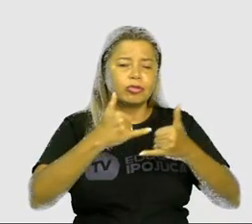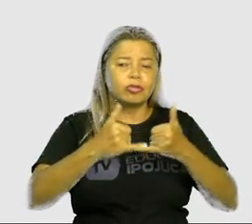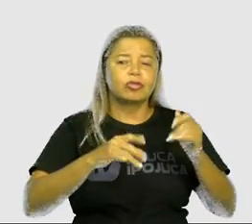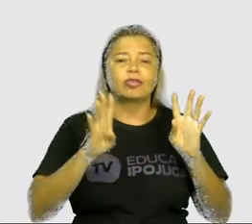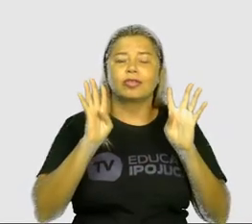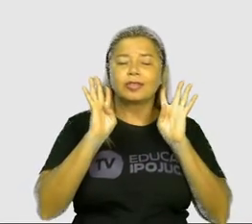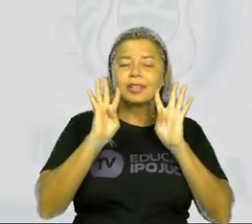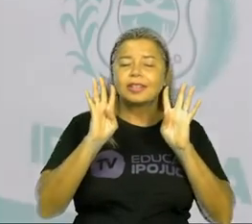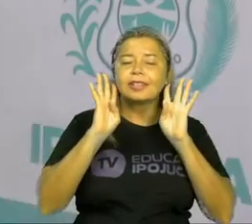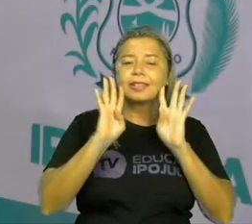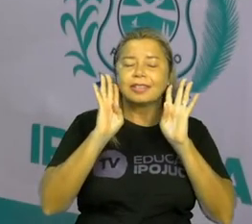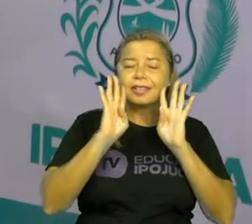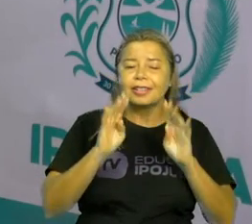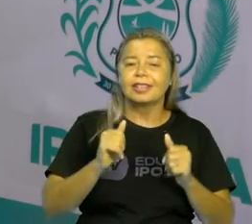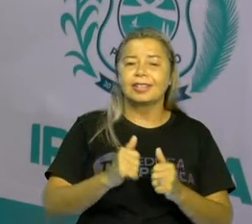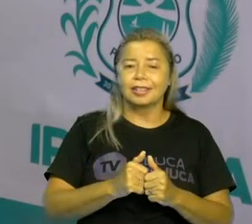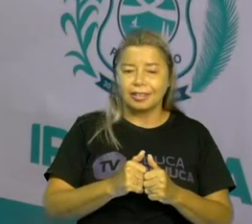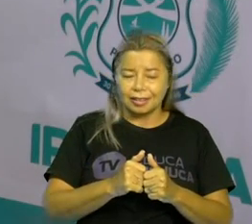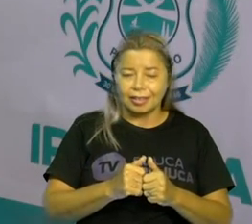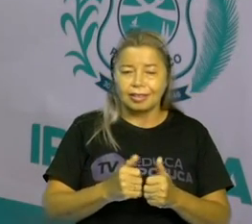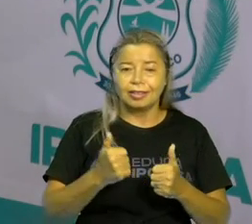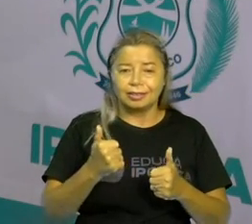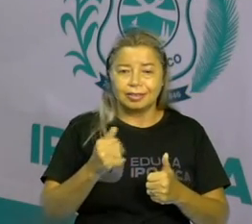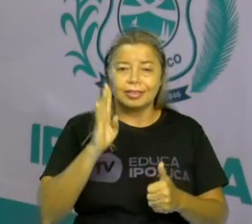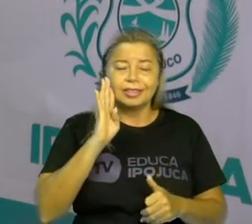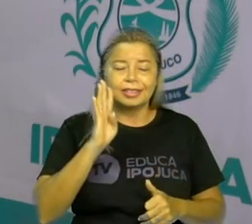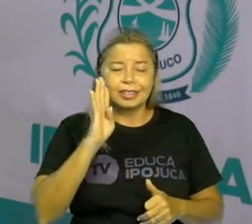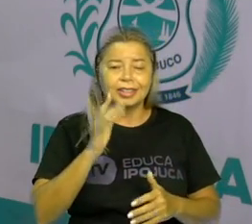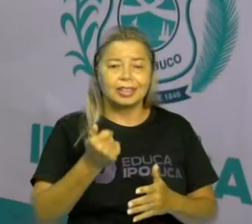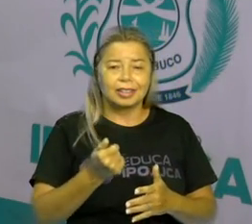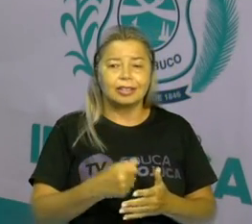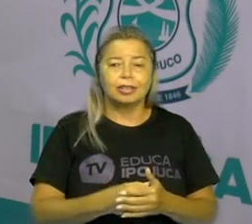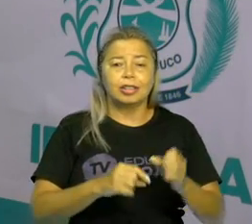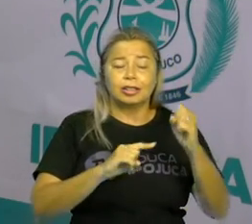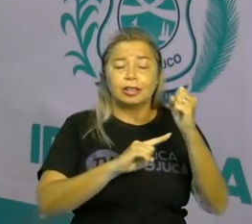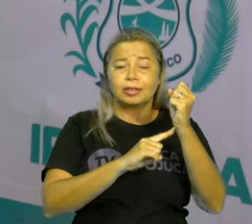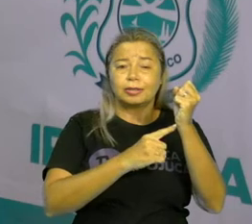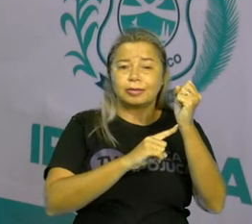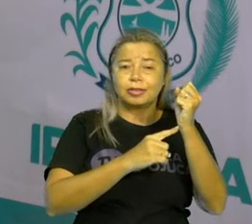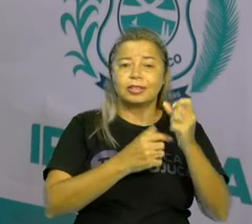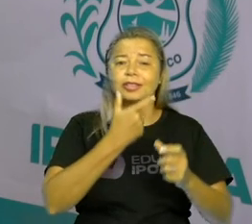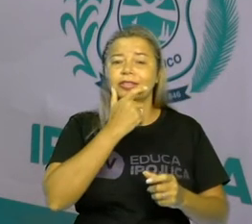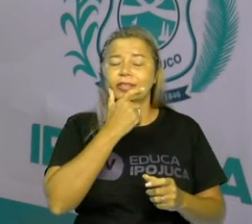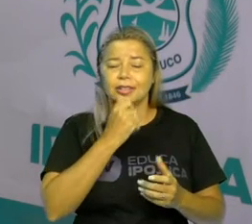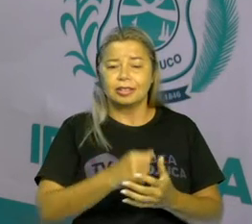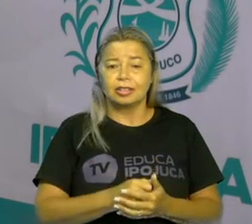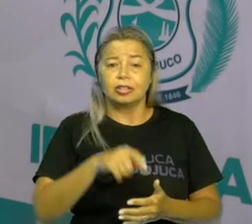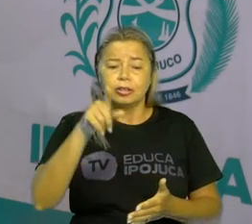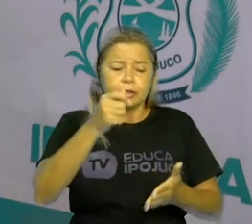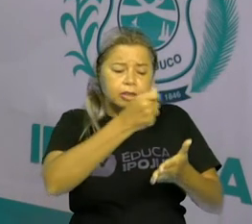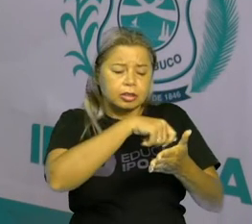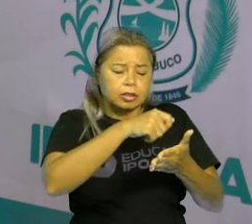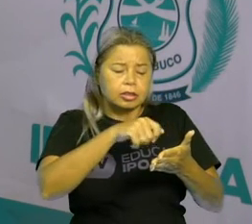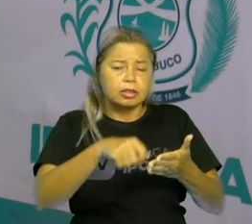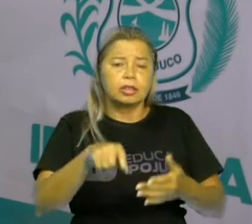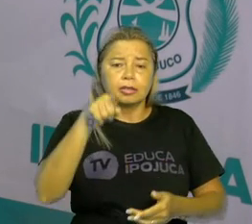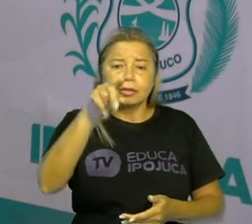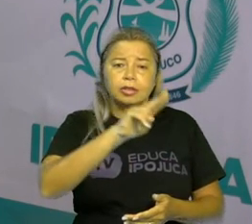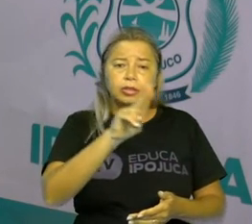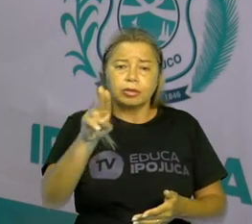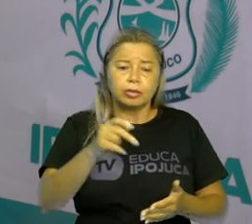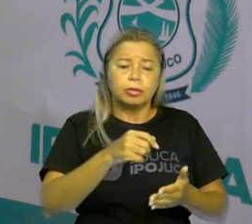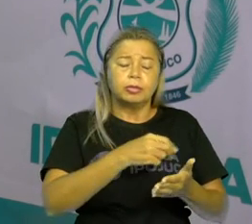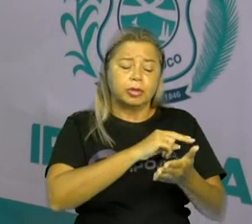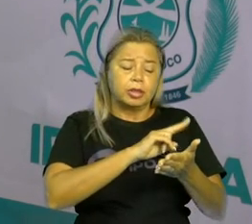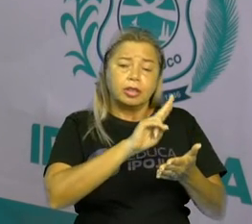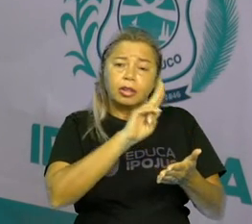sobre plural dos substantivos em inglês. Respondam lá, coloquem seu nome completo, nome da escola e é isso aí,